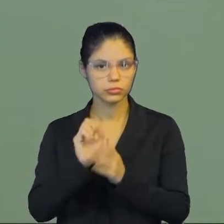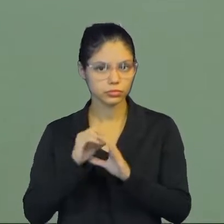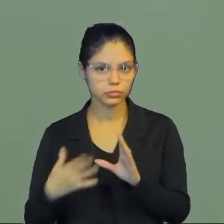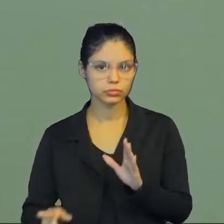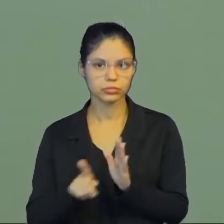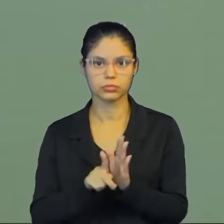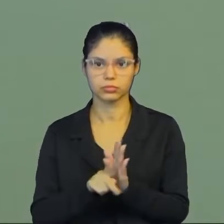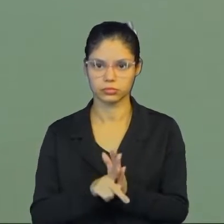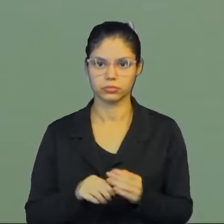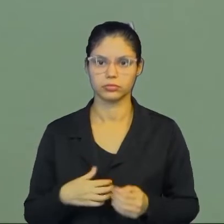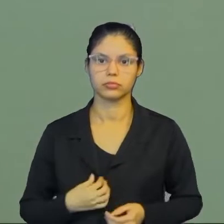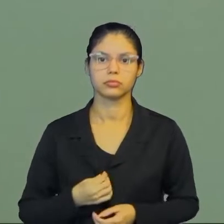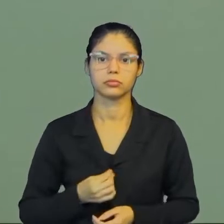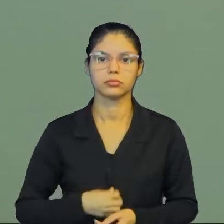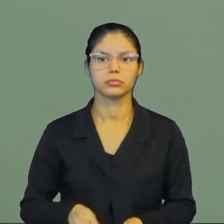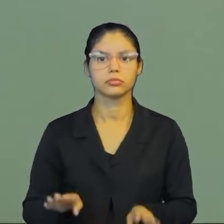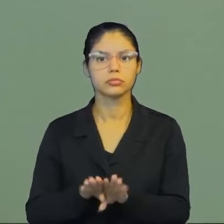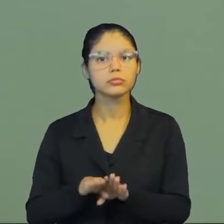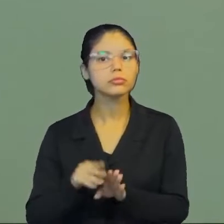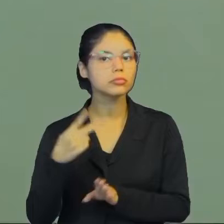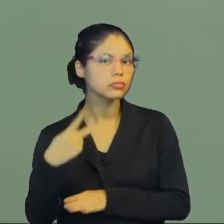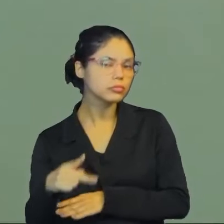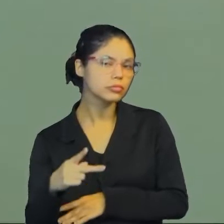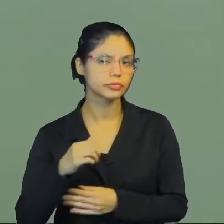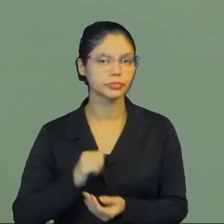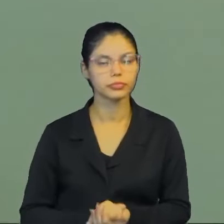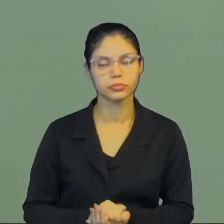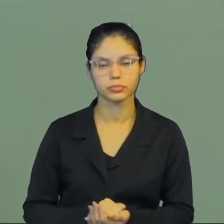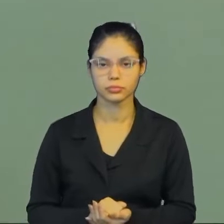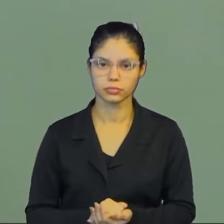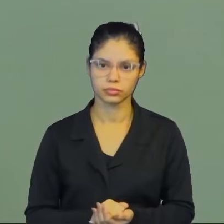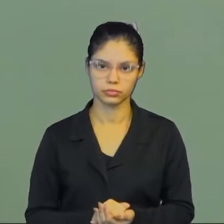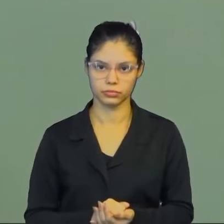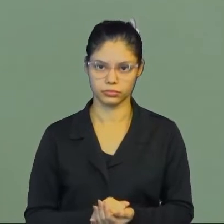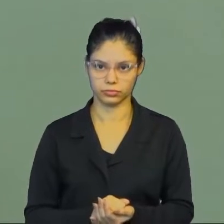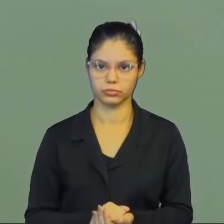característica específica. E dependendo do seu